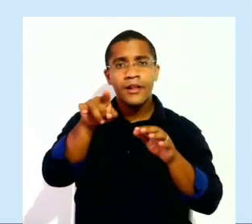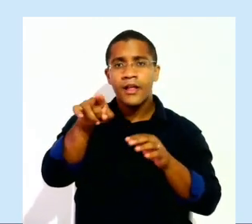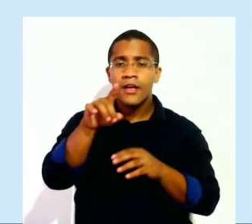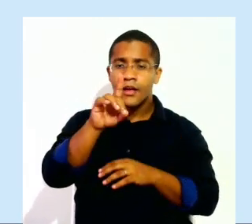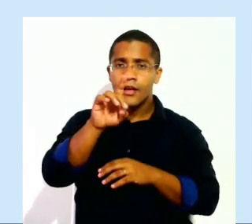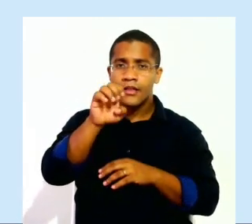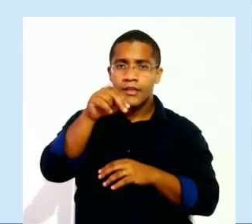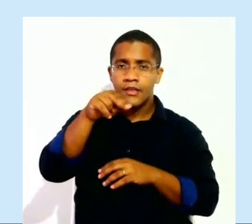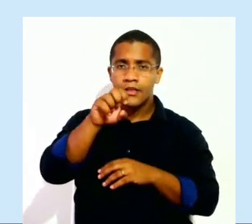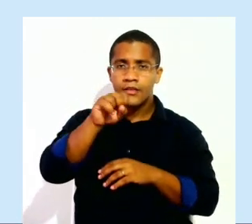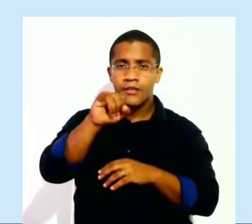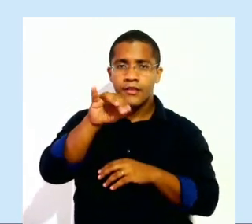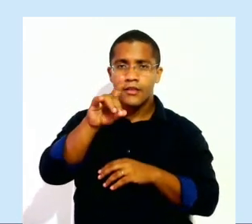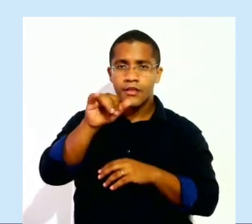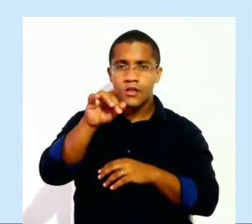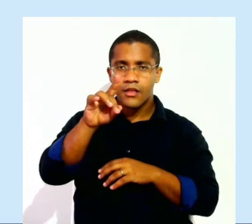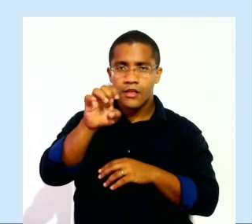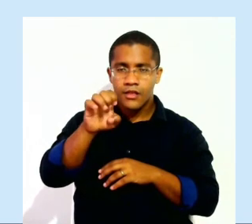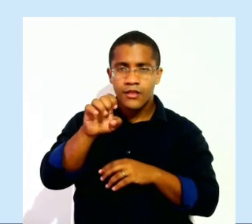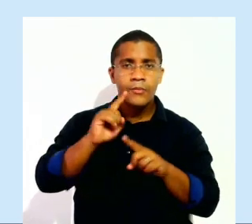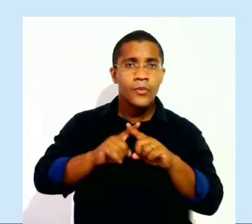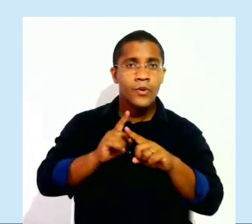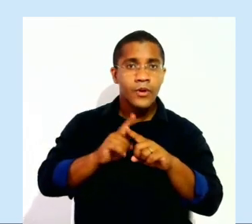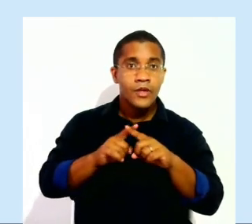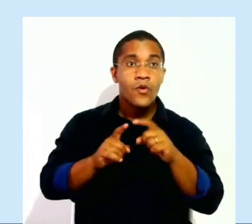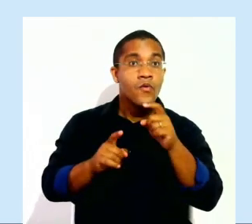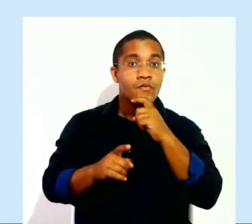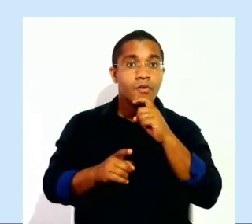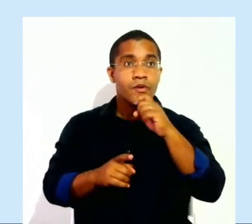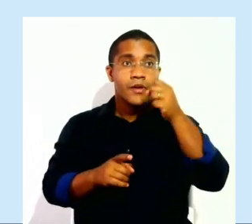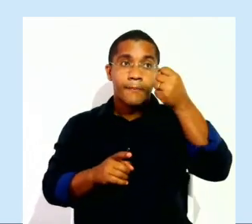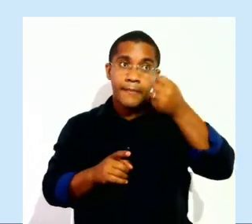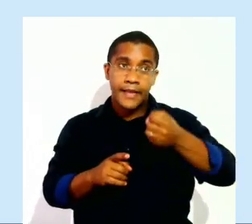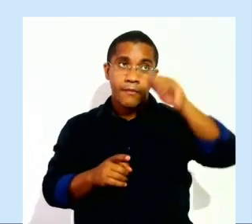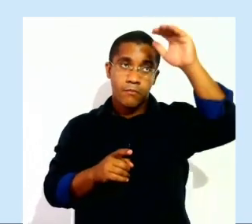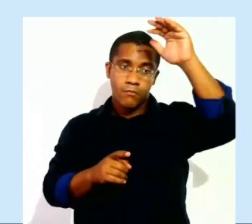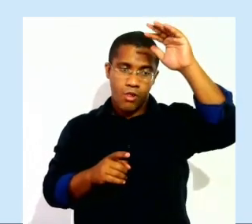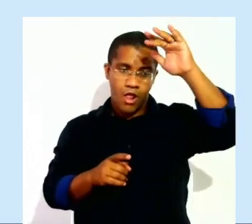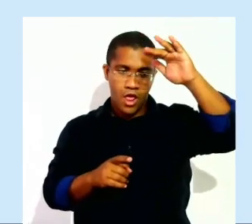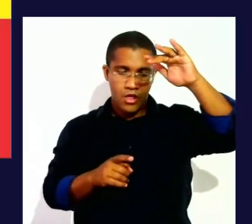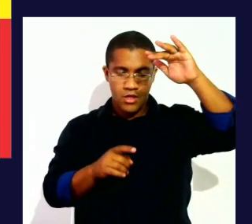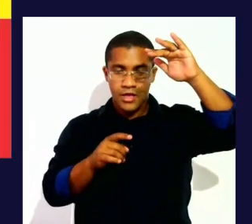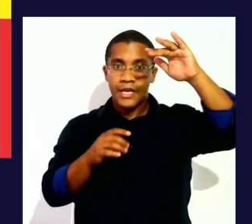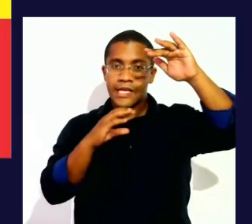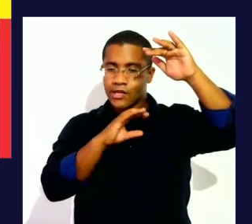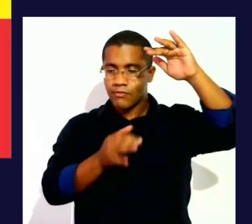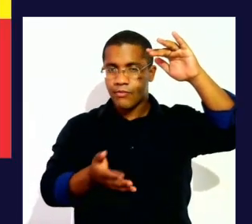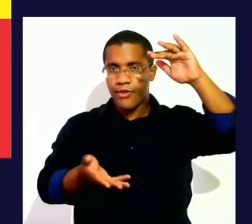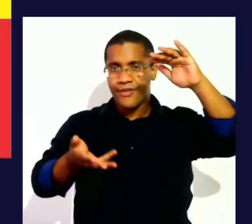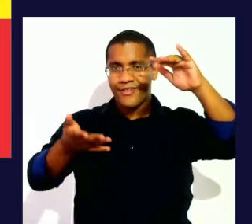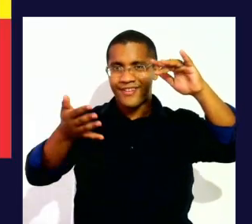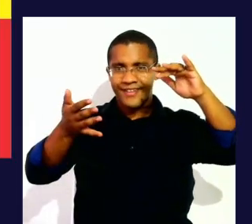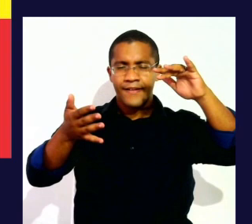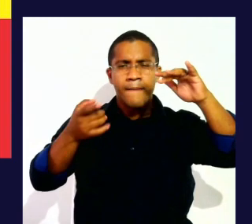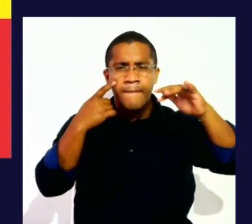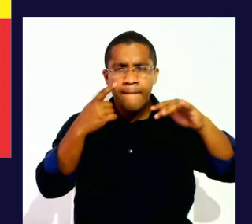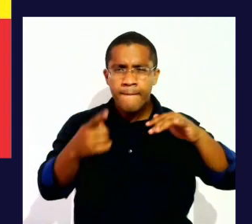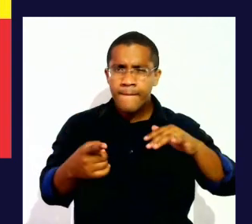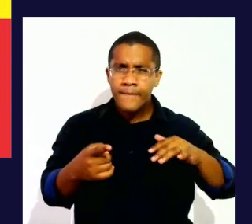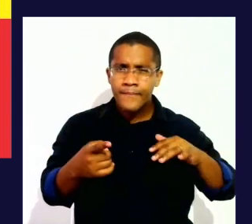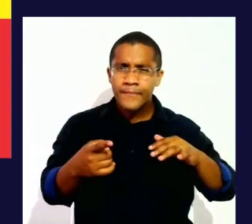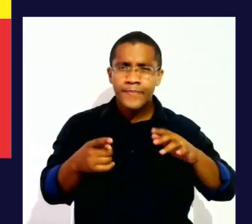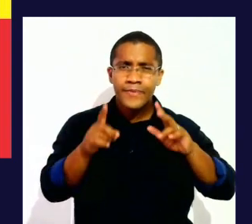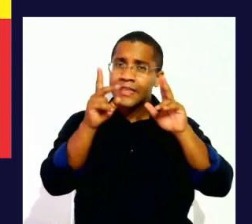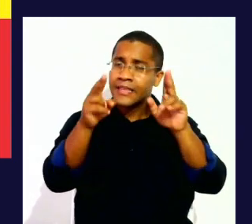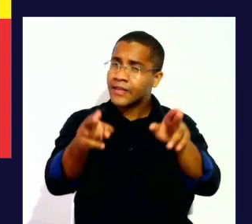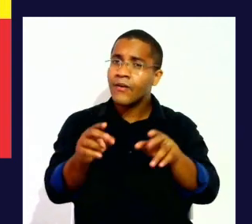a densidade, porque o ar frio ele é mais denso do que o ar quente. Essa mesma corrente